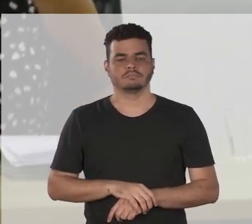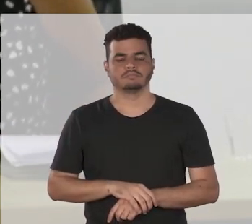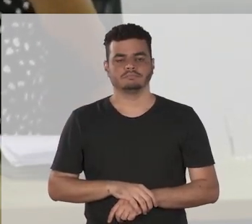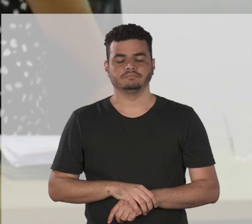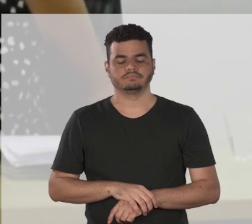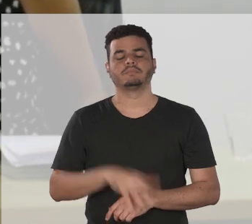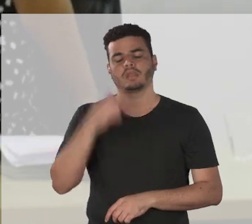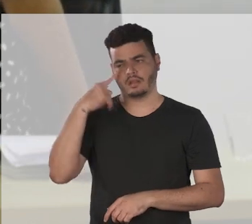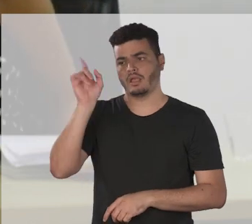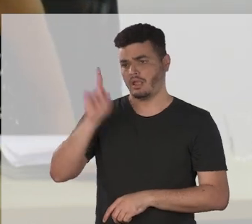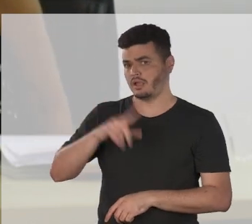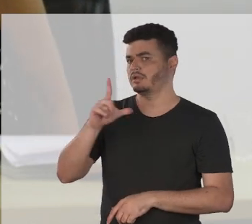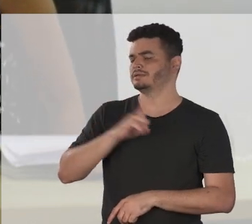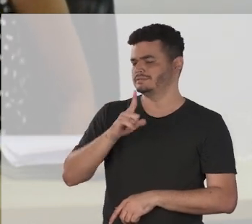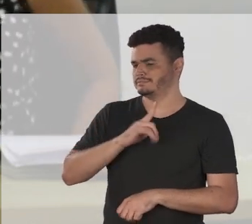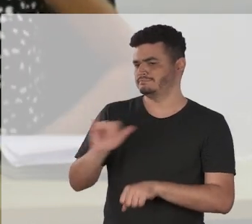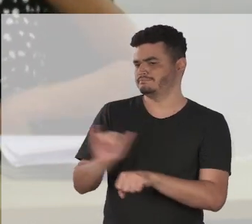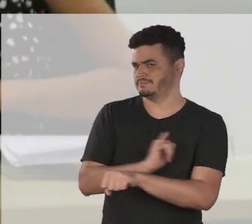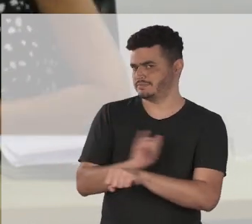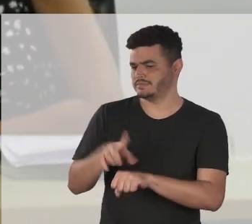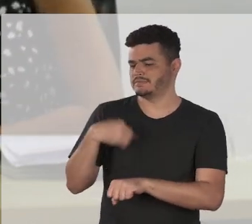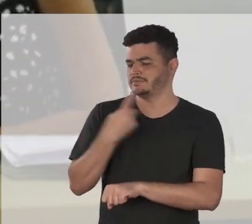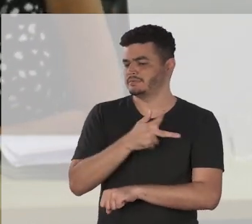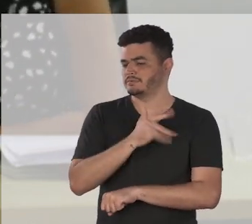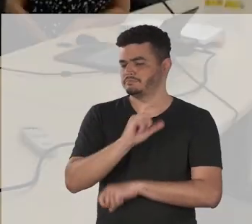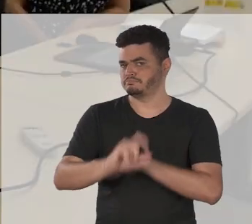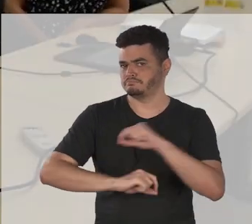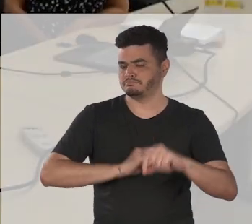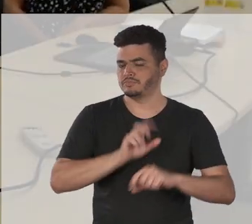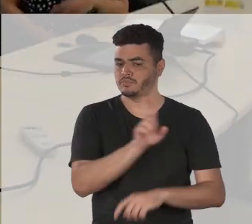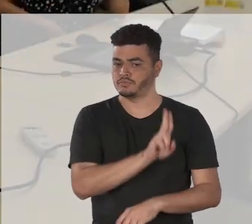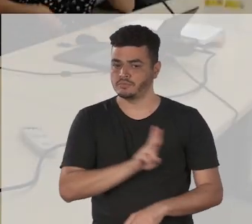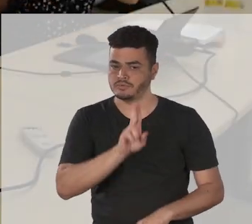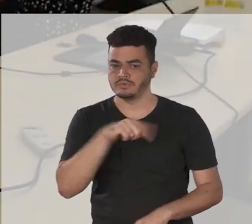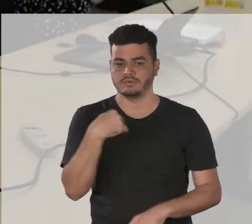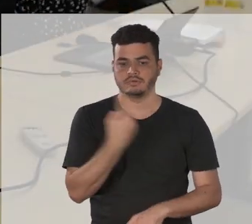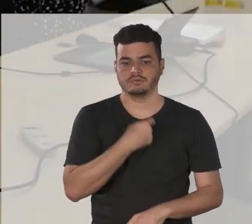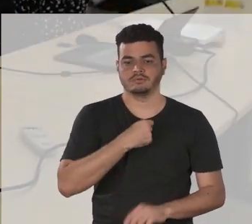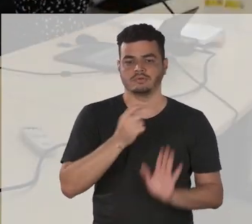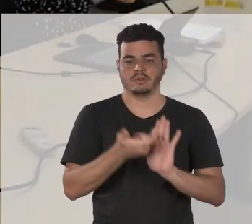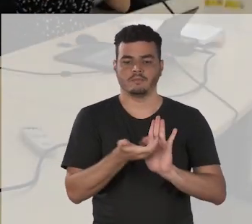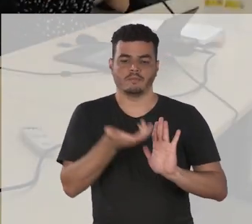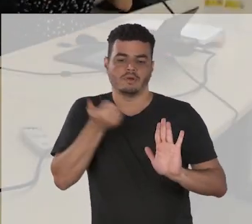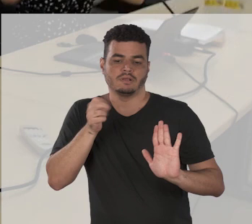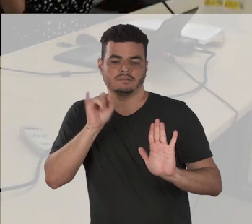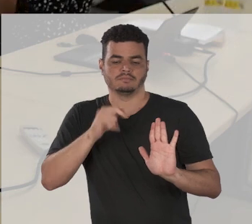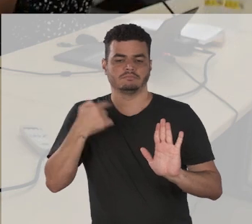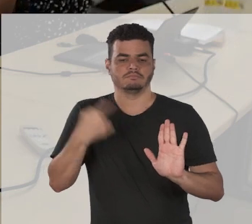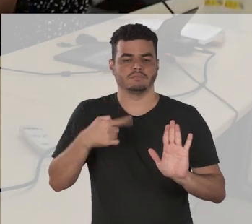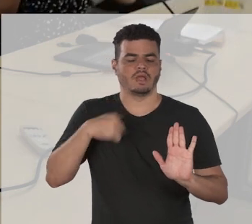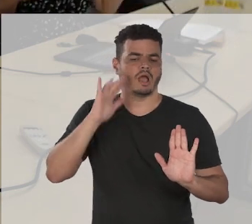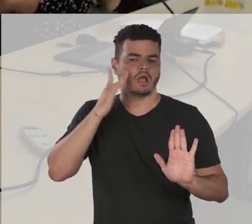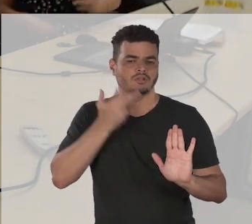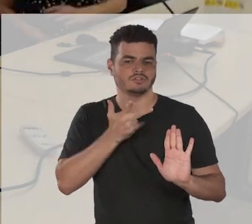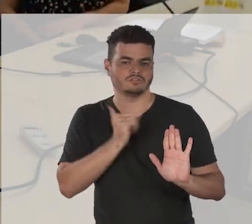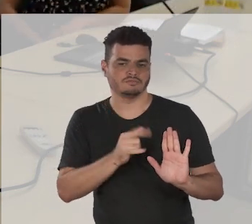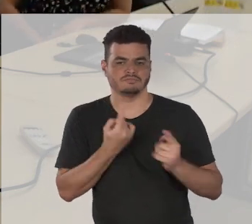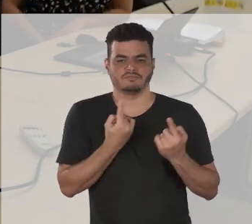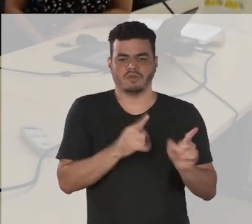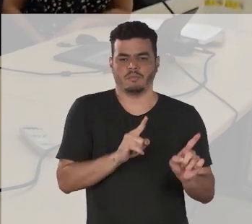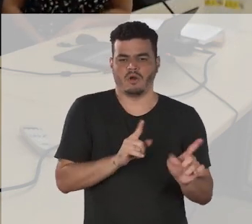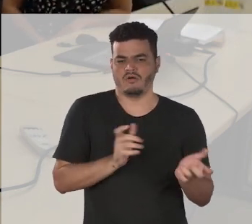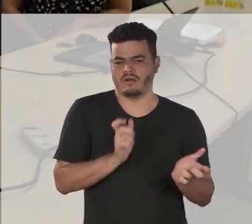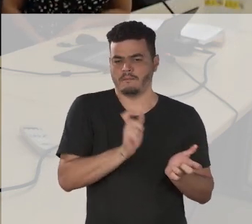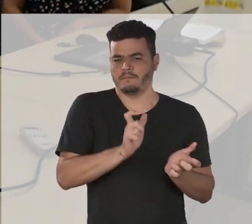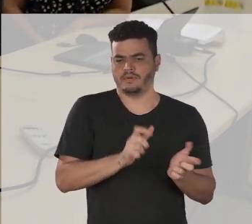Sim, são as estratégias, né, que a gente vai construindo, não mencionar alguma coisa polêmica, mas aí também já é uma espécie